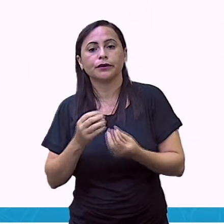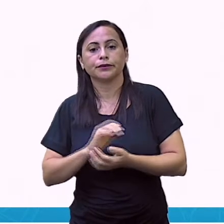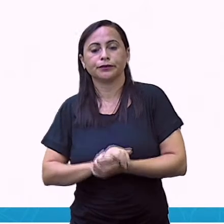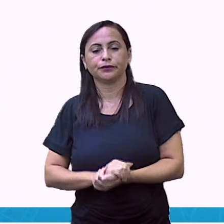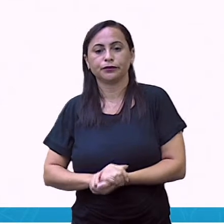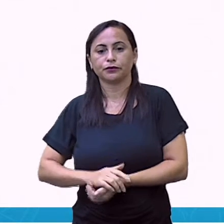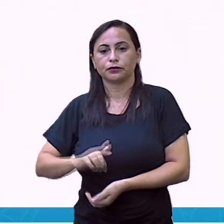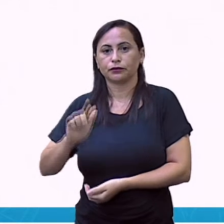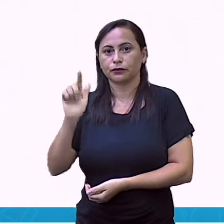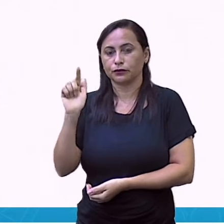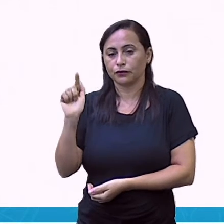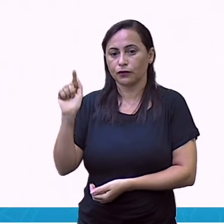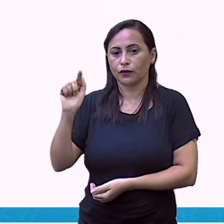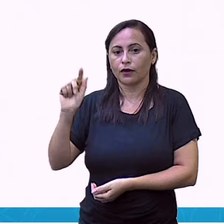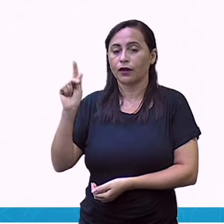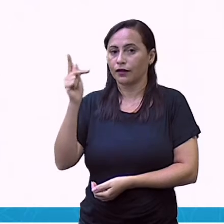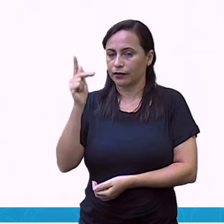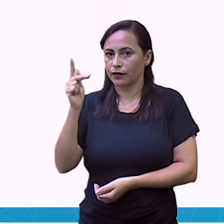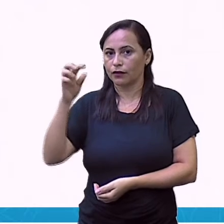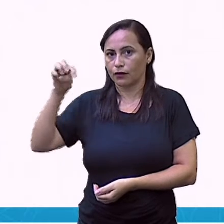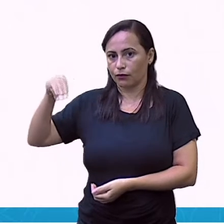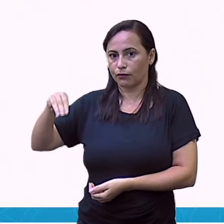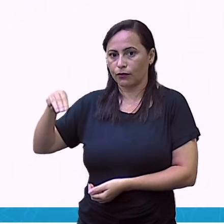quilômetro, hectômetro,